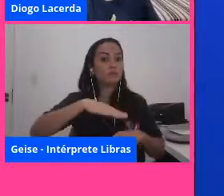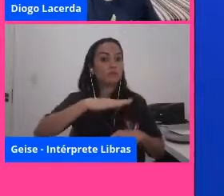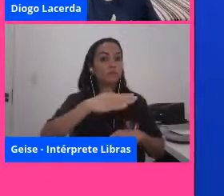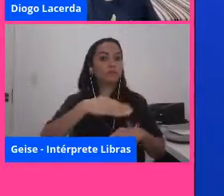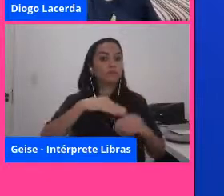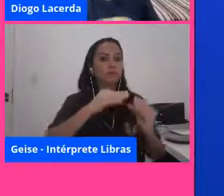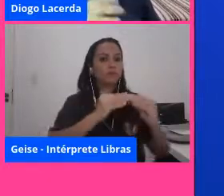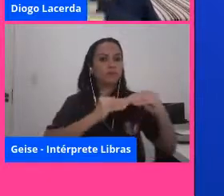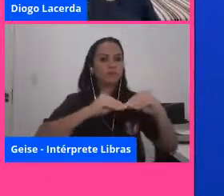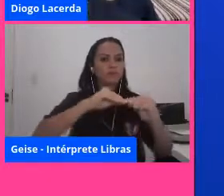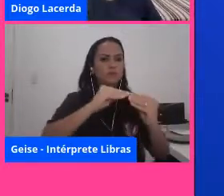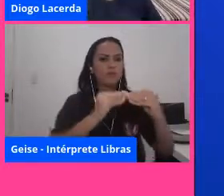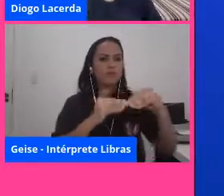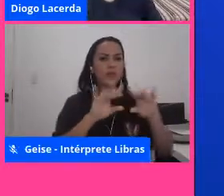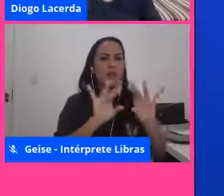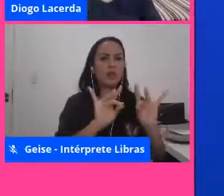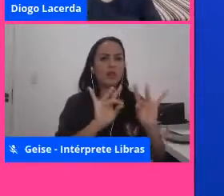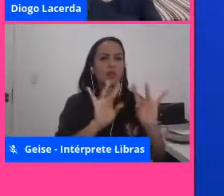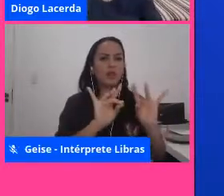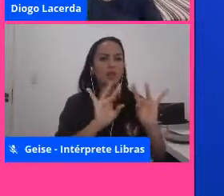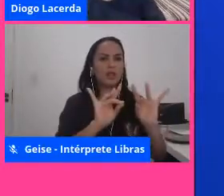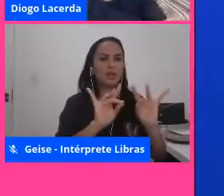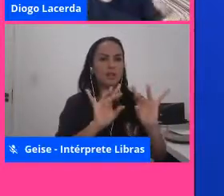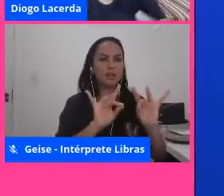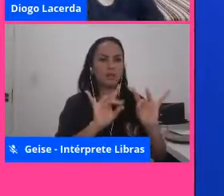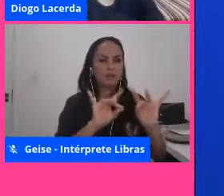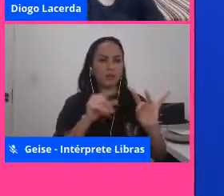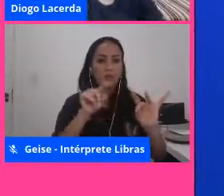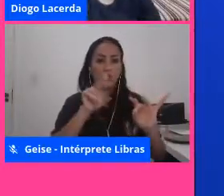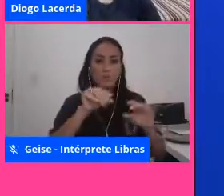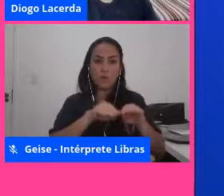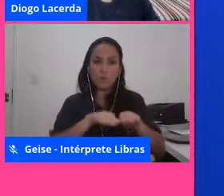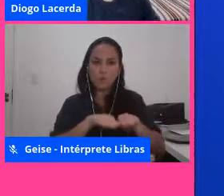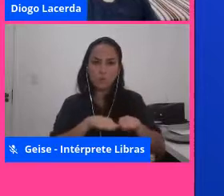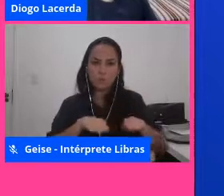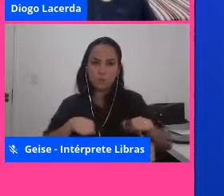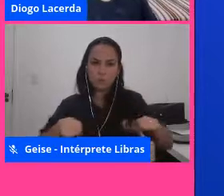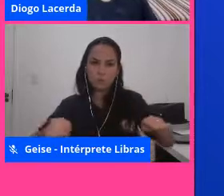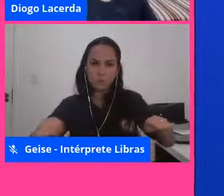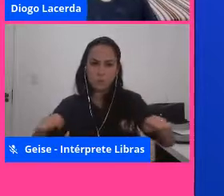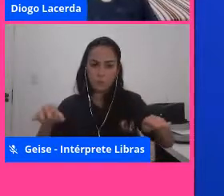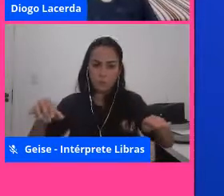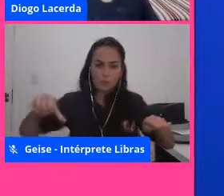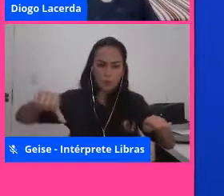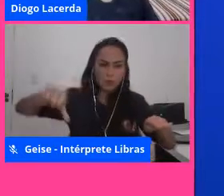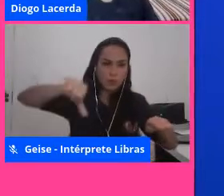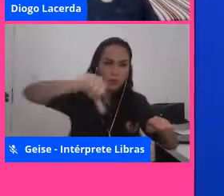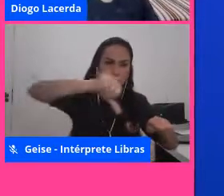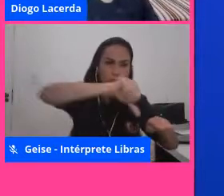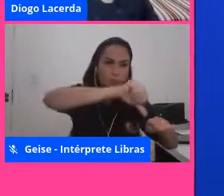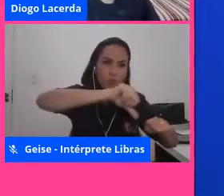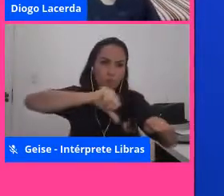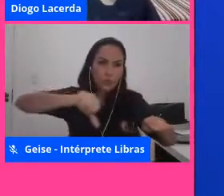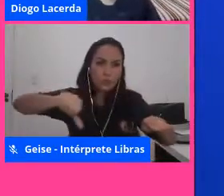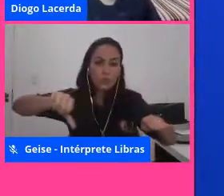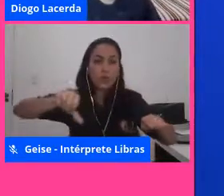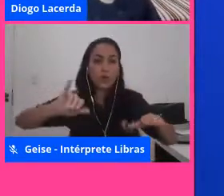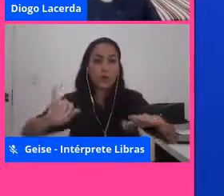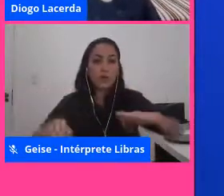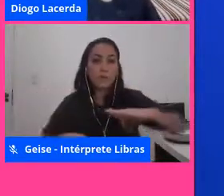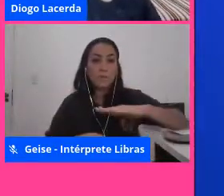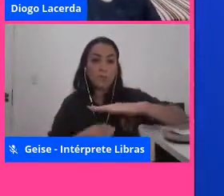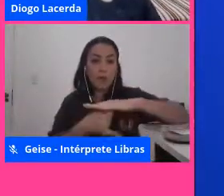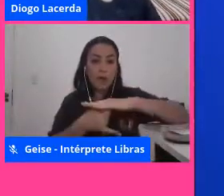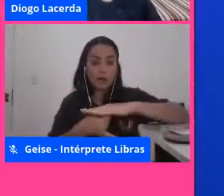eu vou colocar numa mesa, e abaixo dessa mesa eu vou ter, como eu consigo, como o mouse está